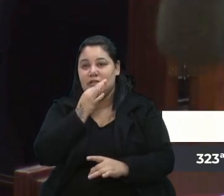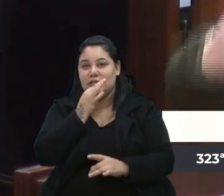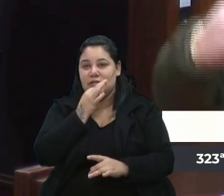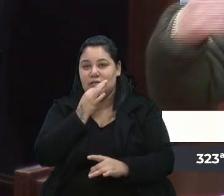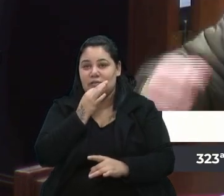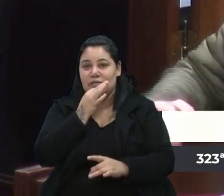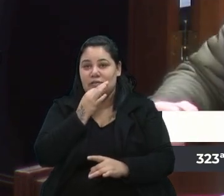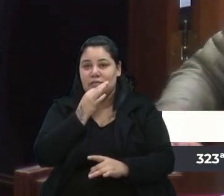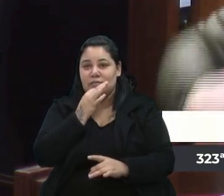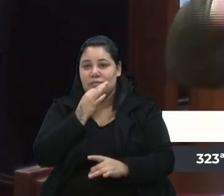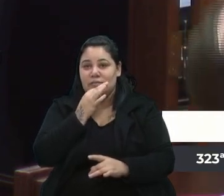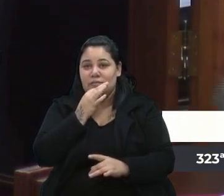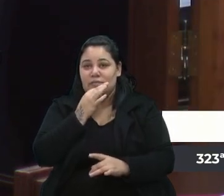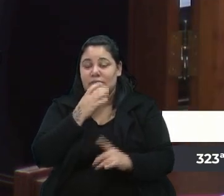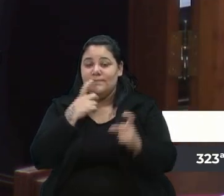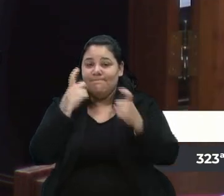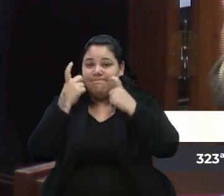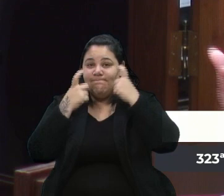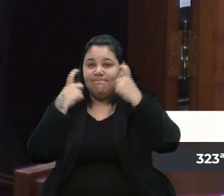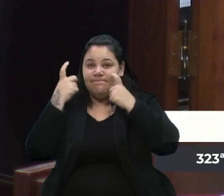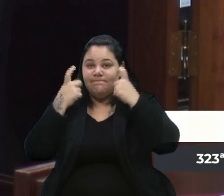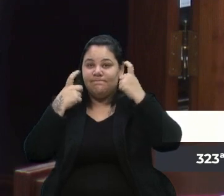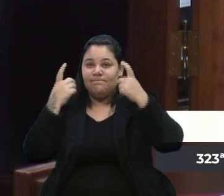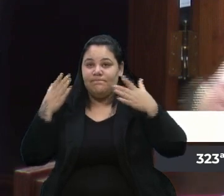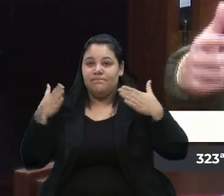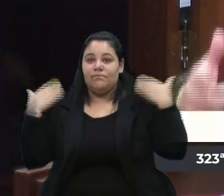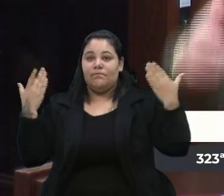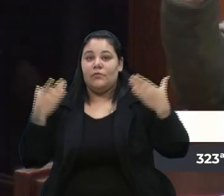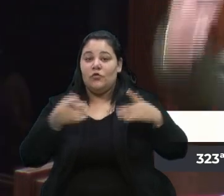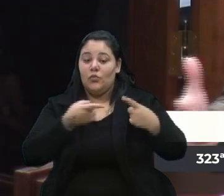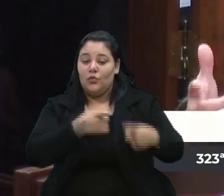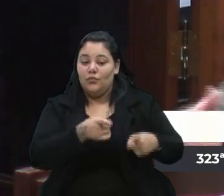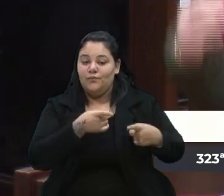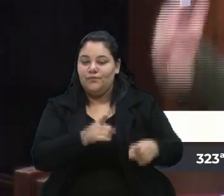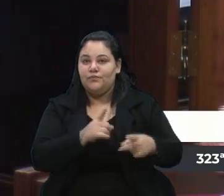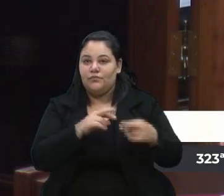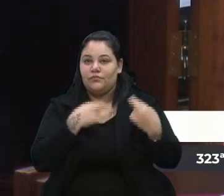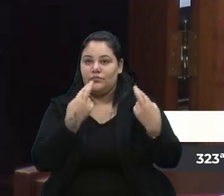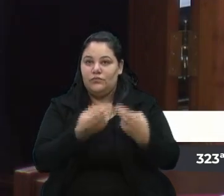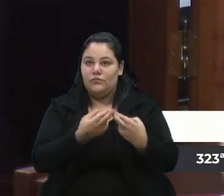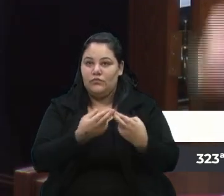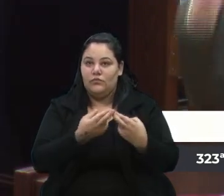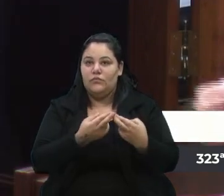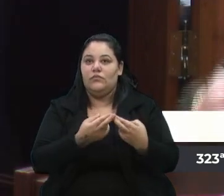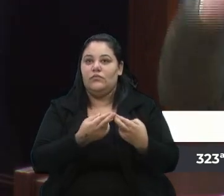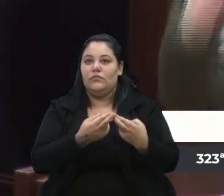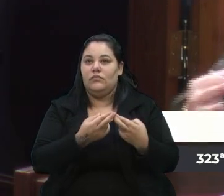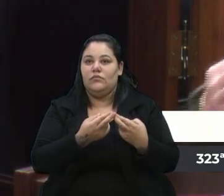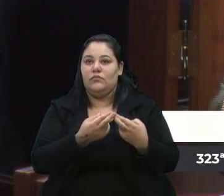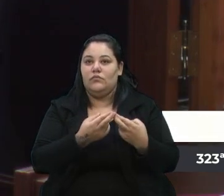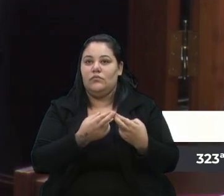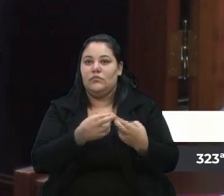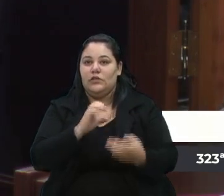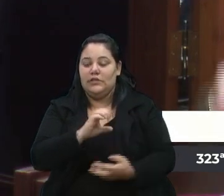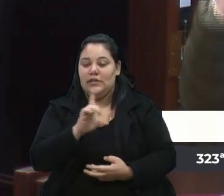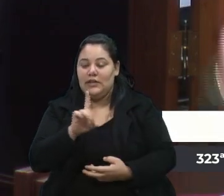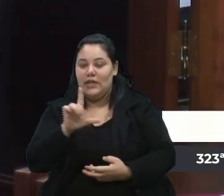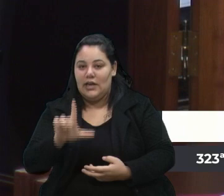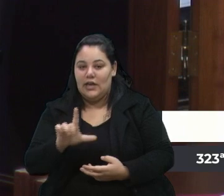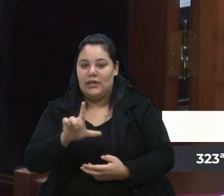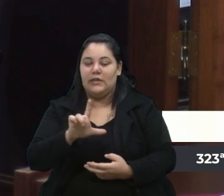apavorados nós vamos provocar essa reunião nós vamos somar esforços comissão de Segurança Pública CDL sim de lojas